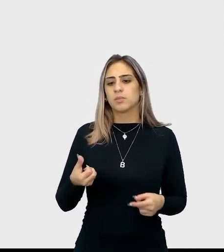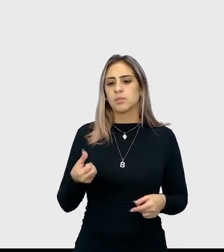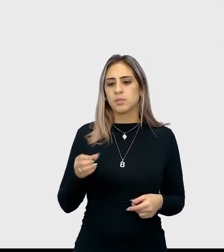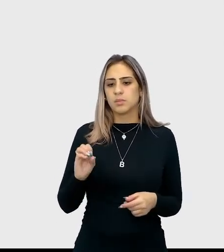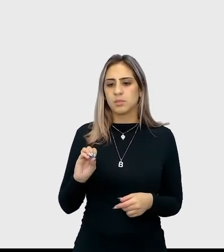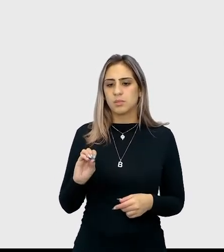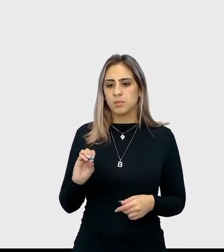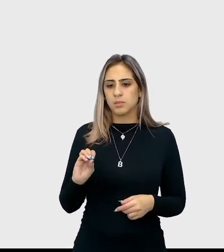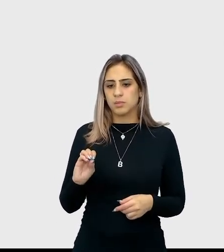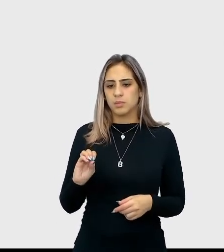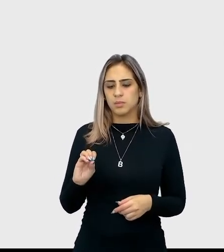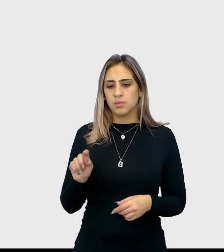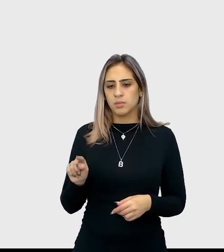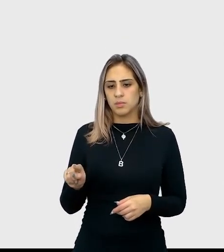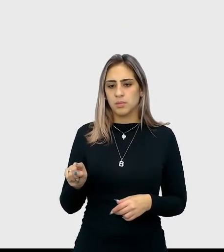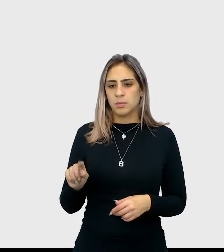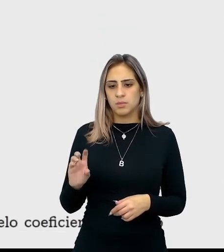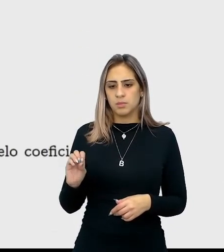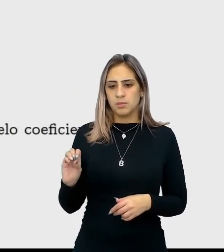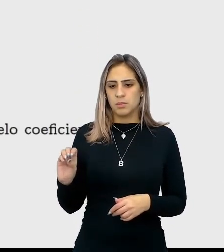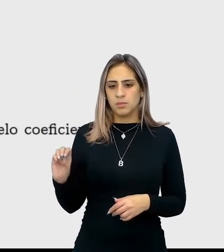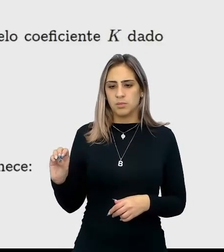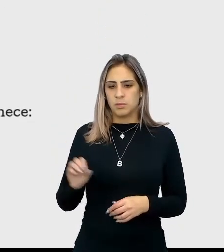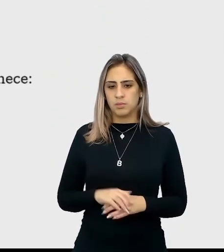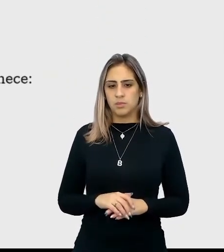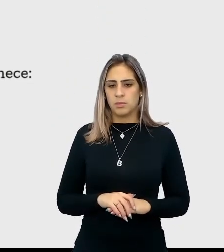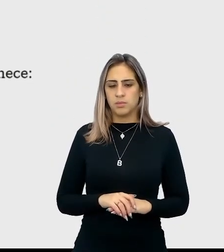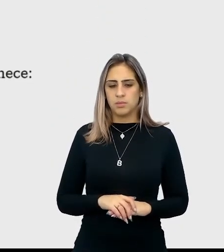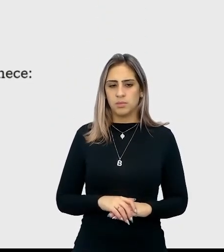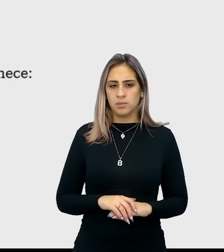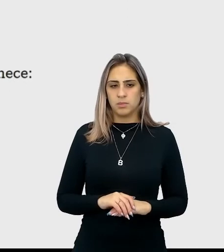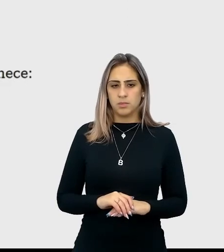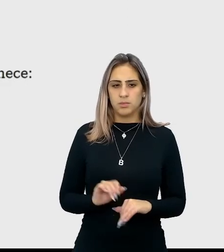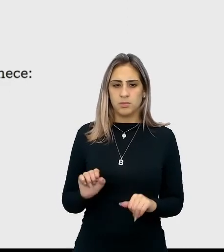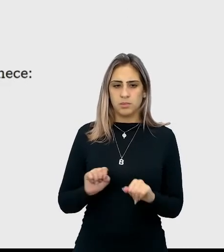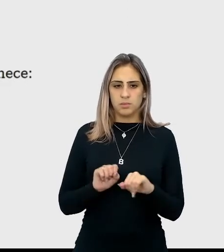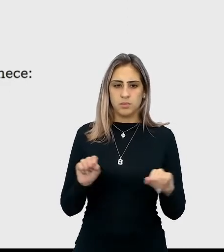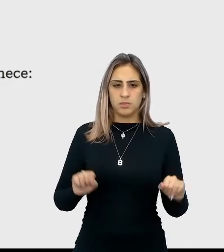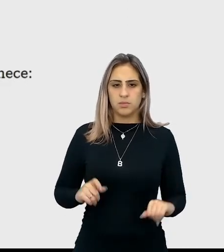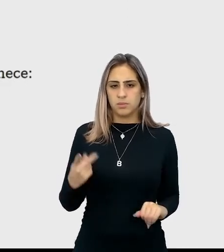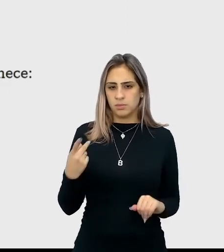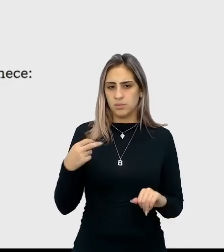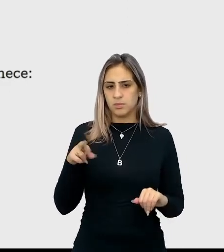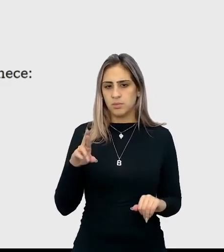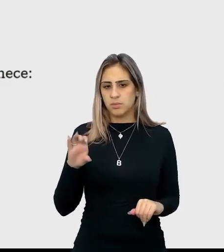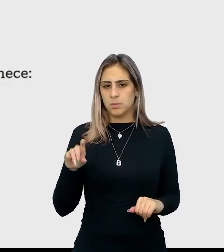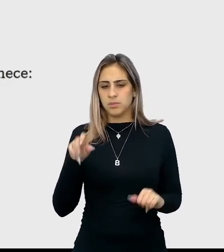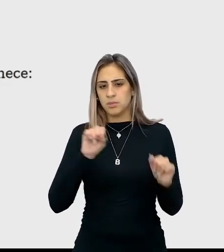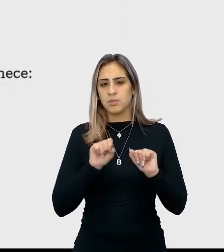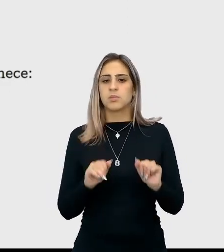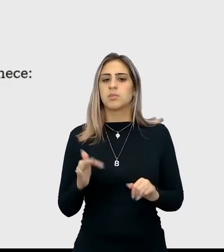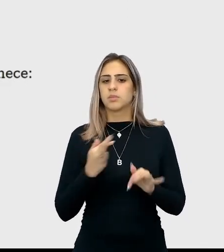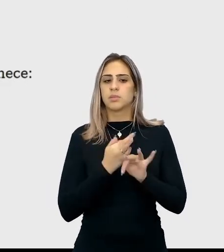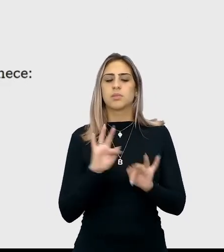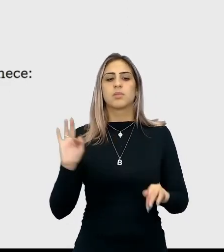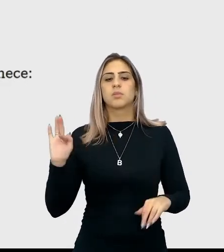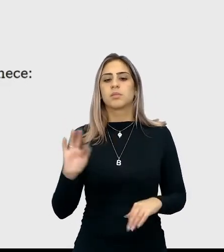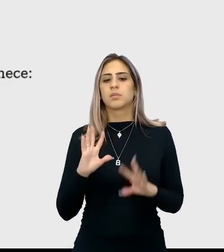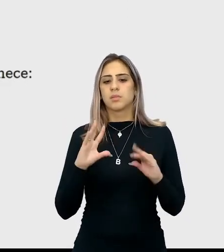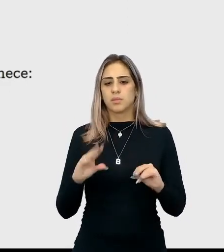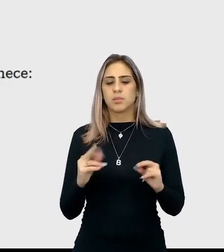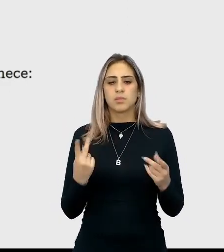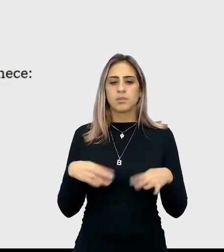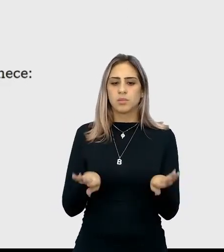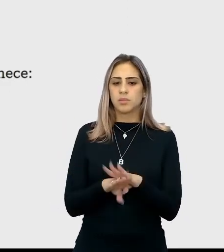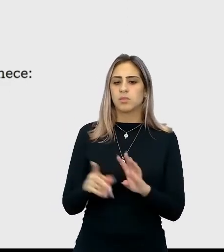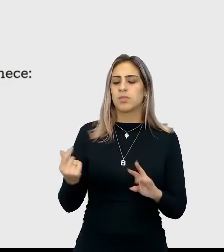60. Tem o sistema Price, que é um sistema francês, também bem comercializado aqui no Brasil. Todas as prestações são